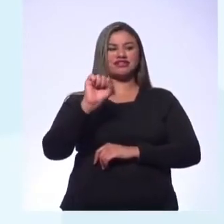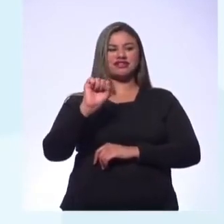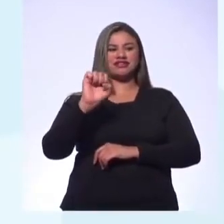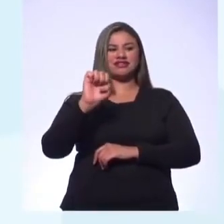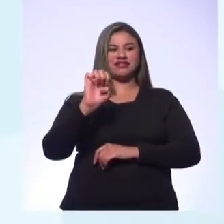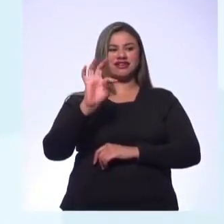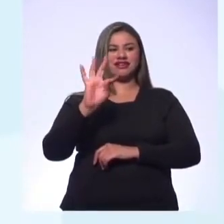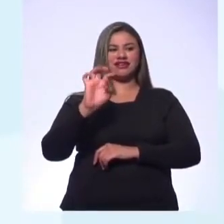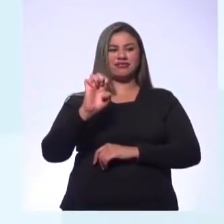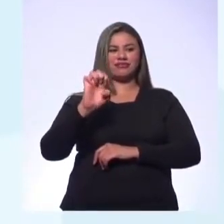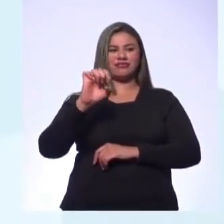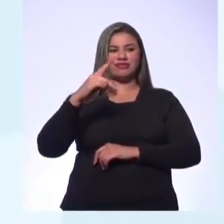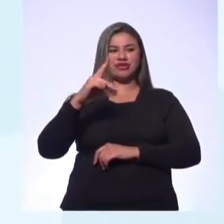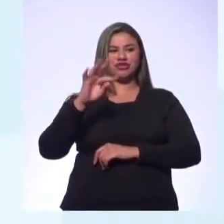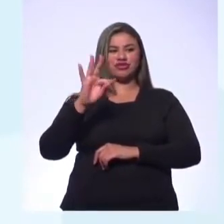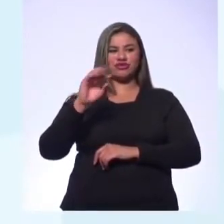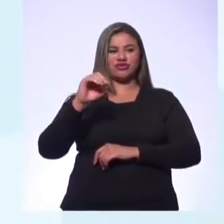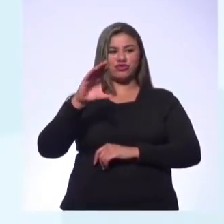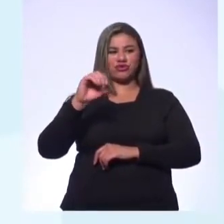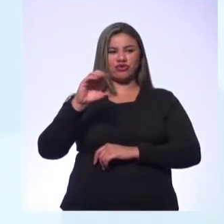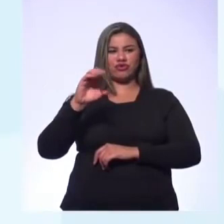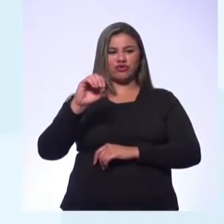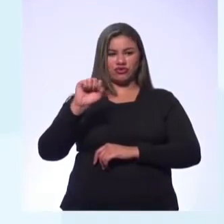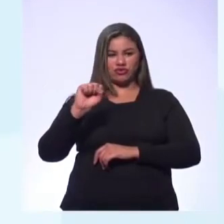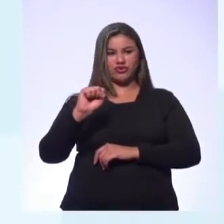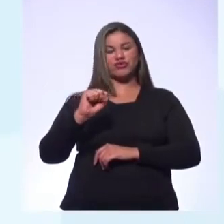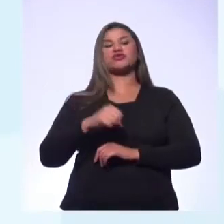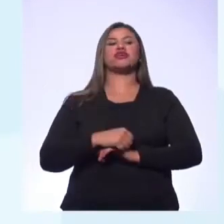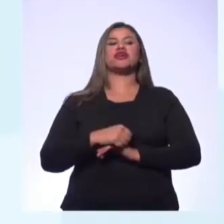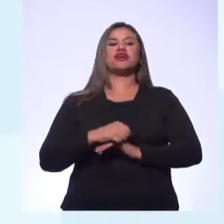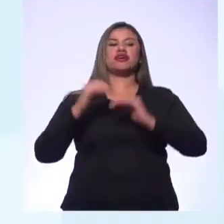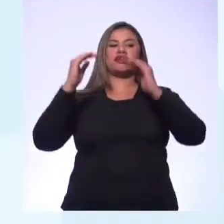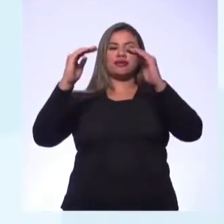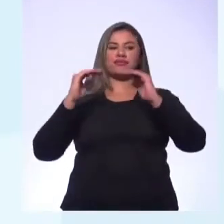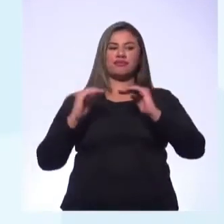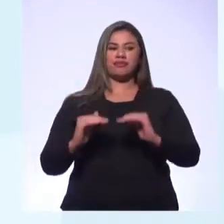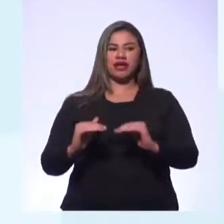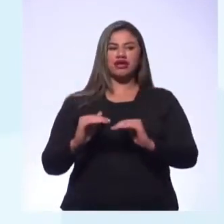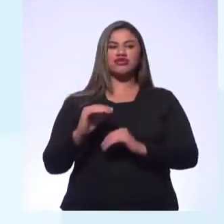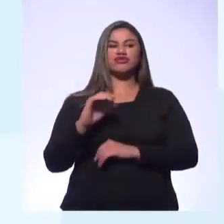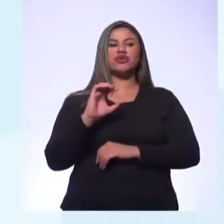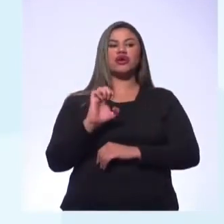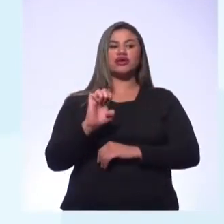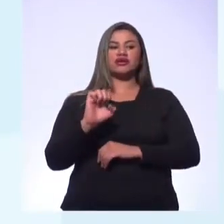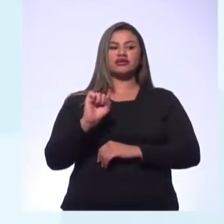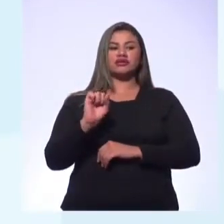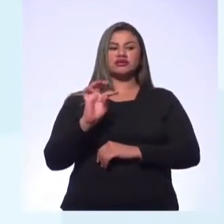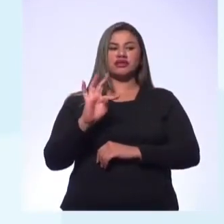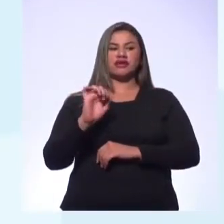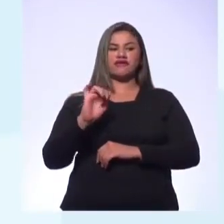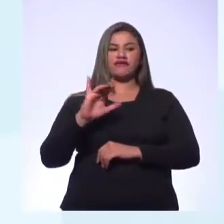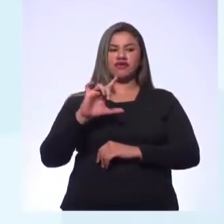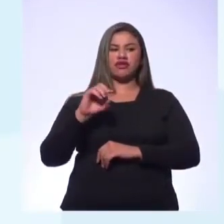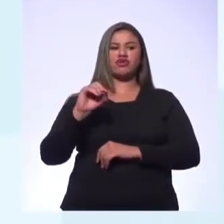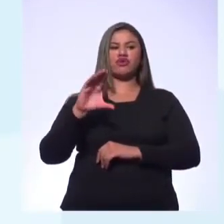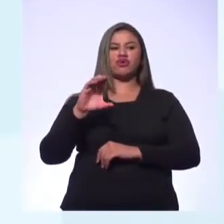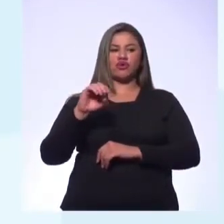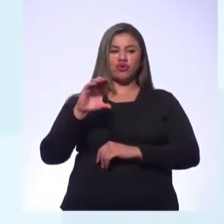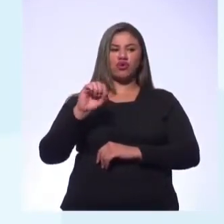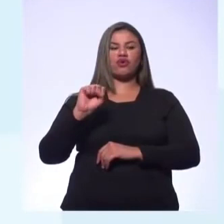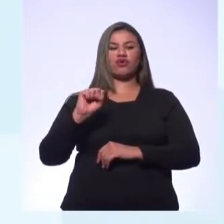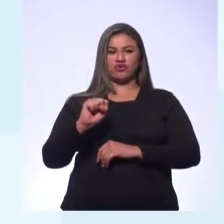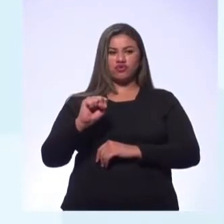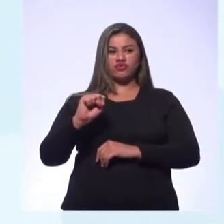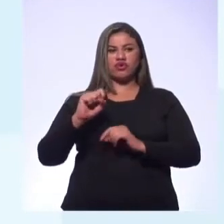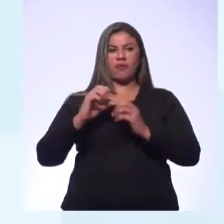meio organizado, parece uma cobrinha, tá? E o estafilococcus já é um amontoado já mais bagunçadinho. Então esse é um tipo de